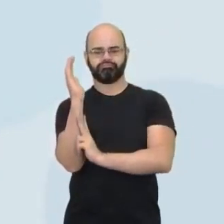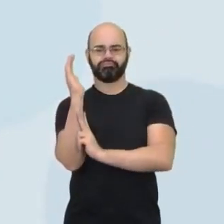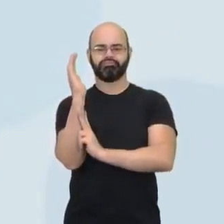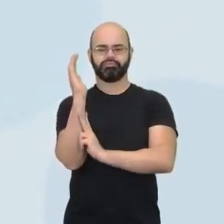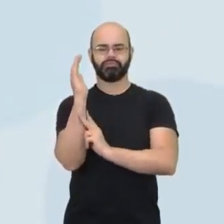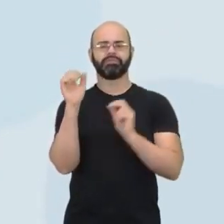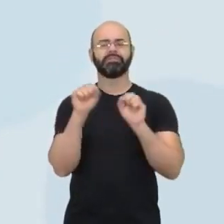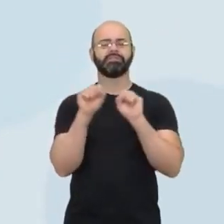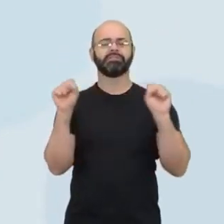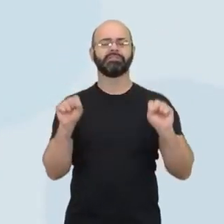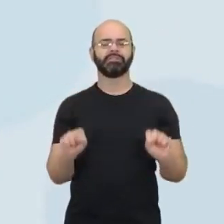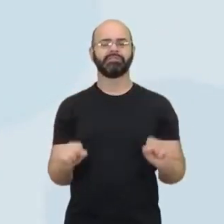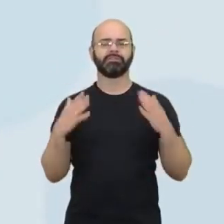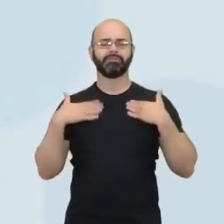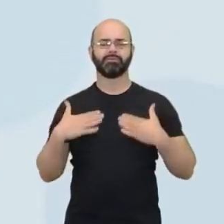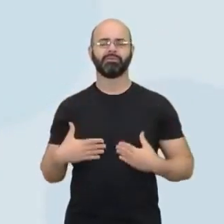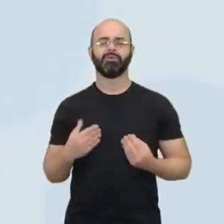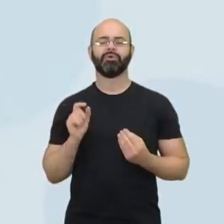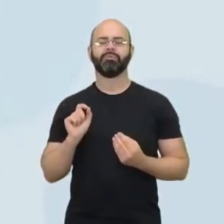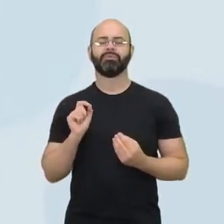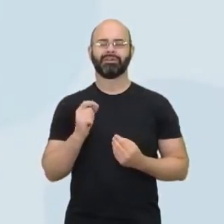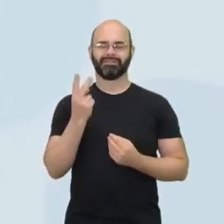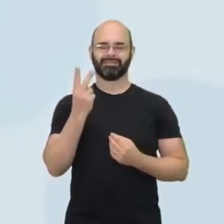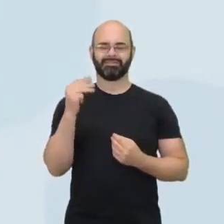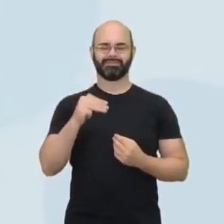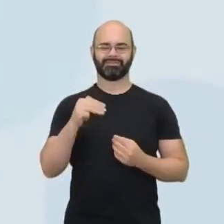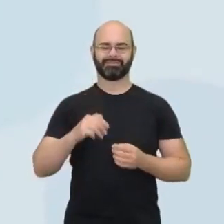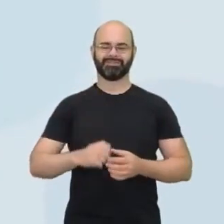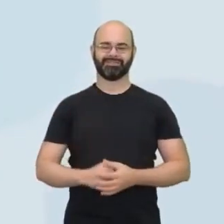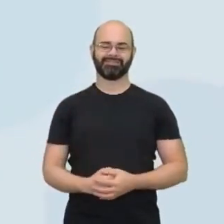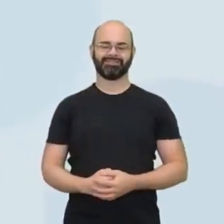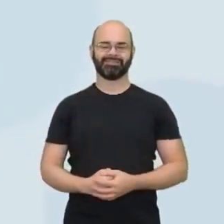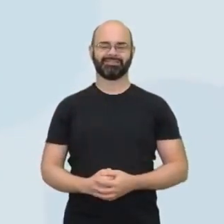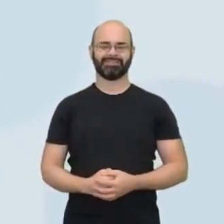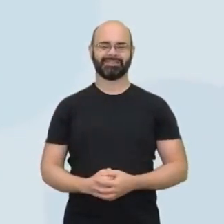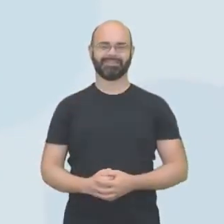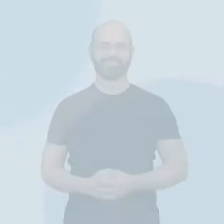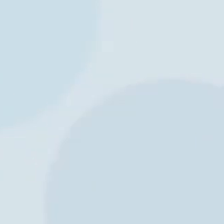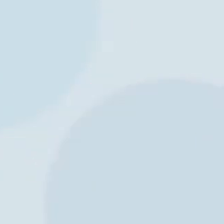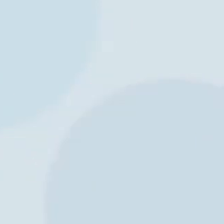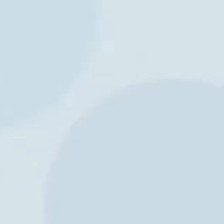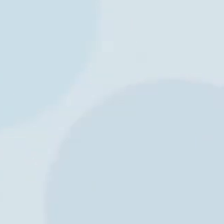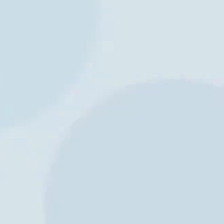justificativa, por que que ele tá usando esse sistema aí? 2 minutinhos.